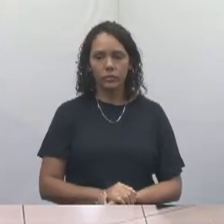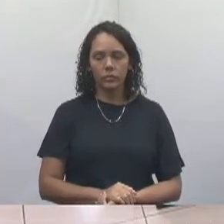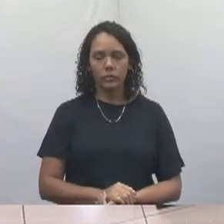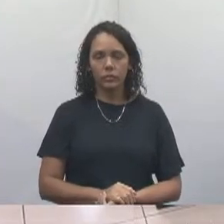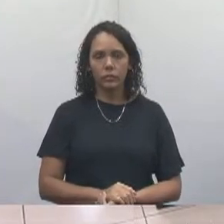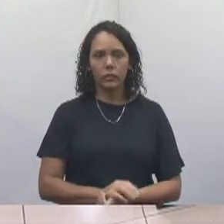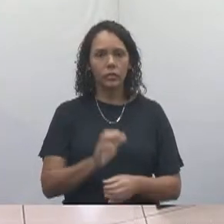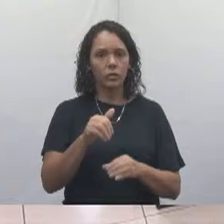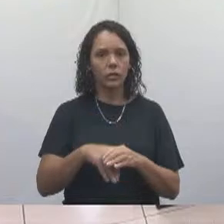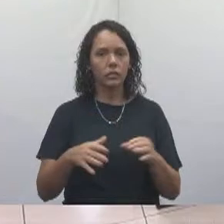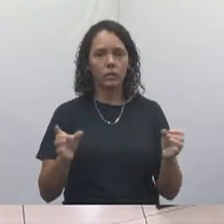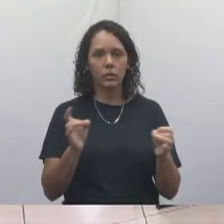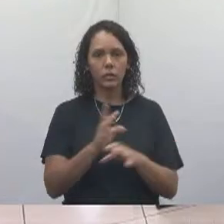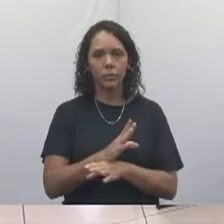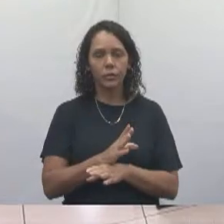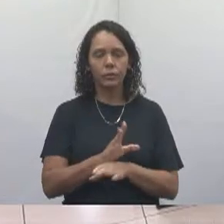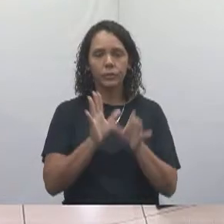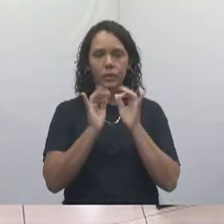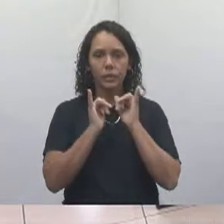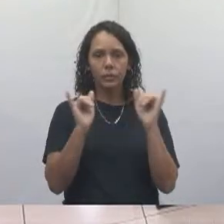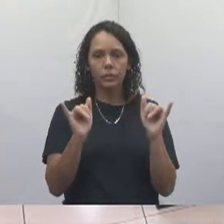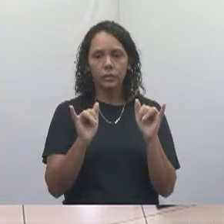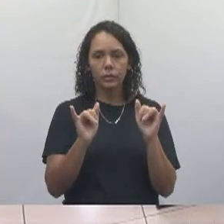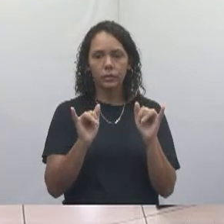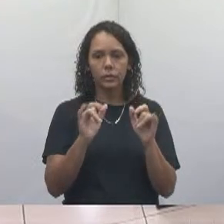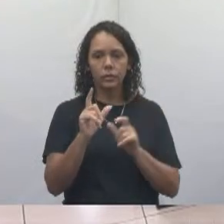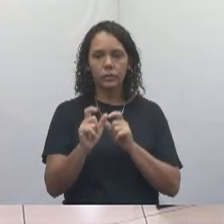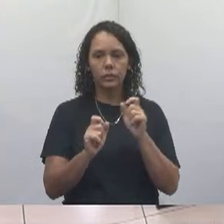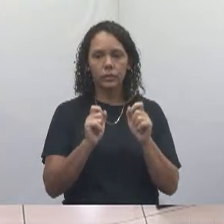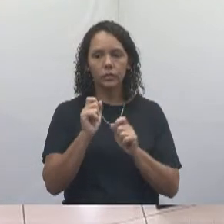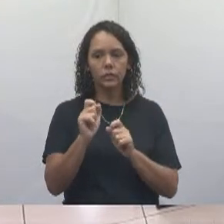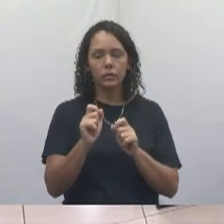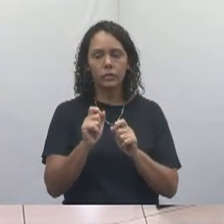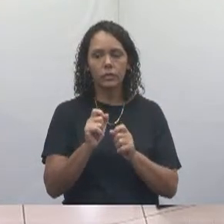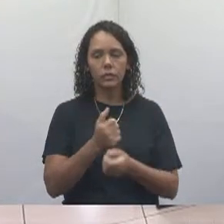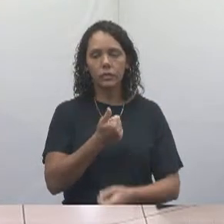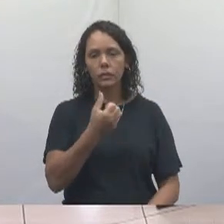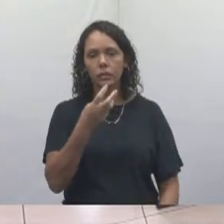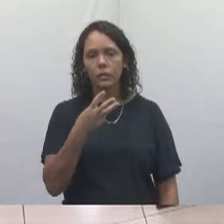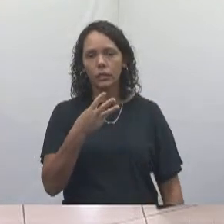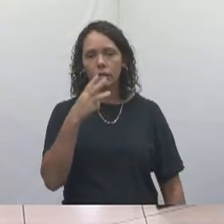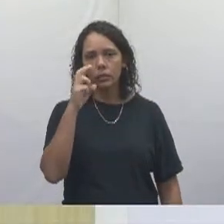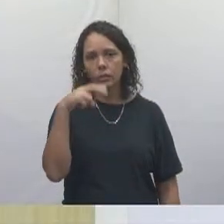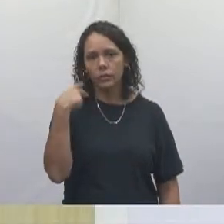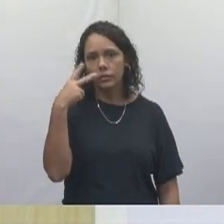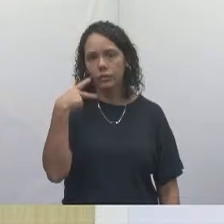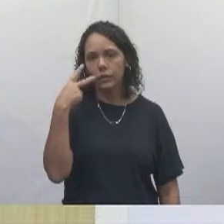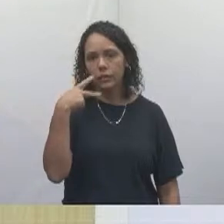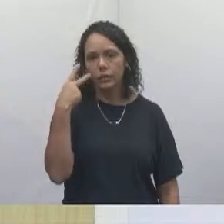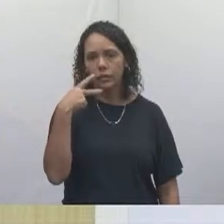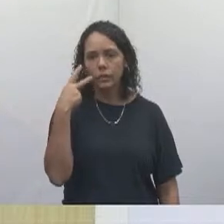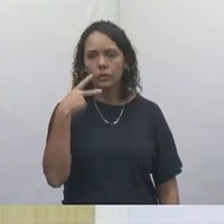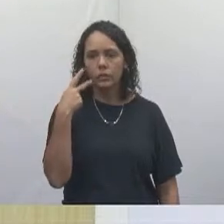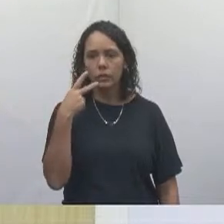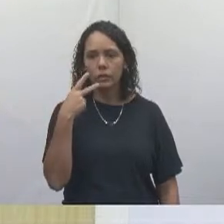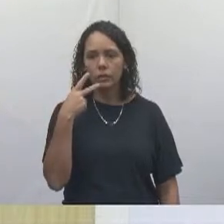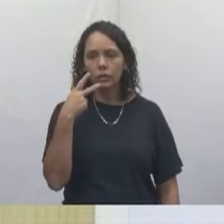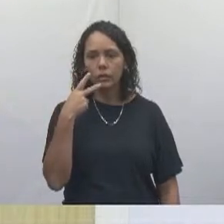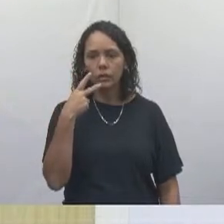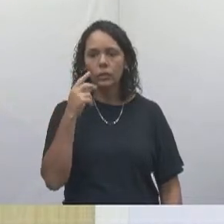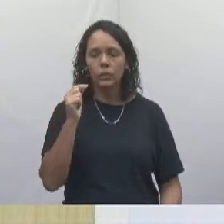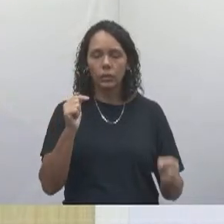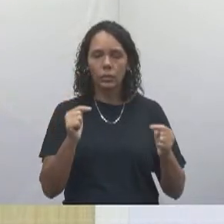Encerrada a votação, anuncio que 13 vereadores